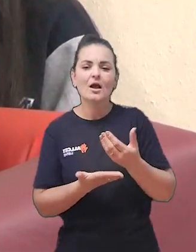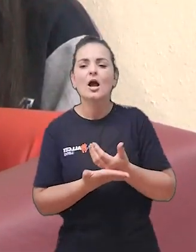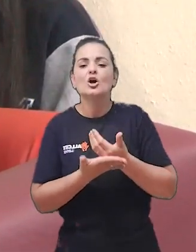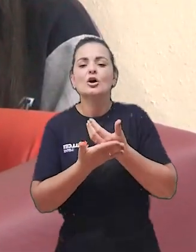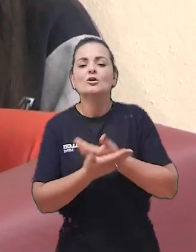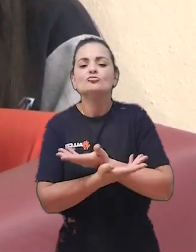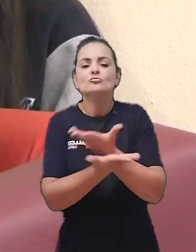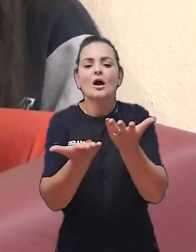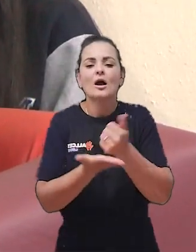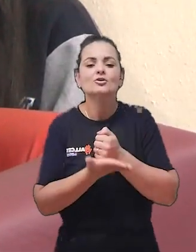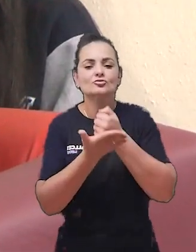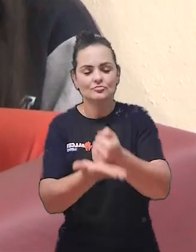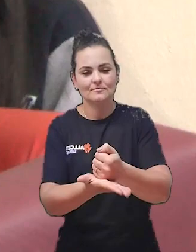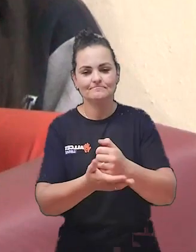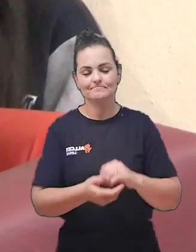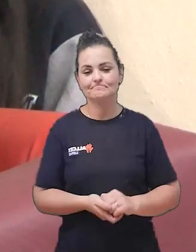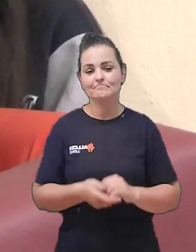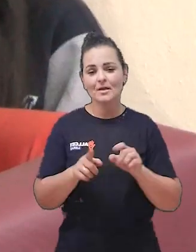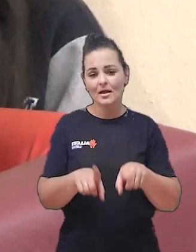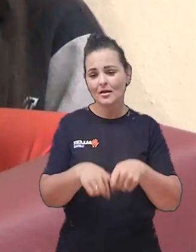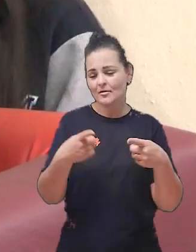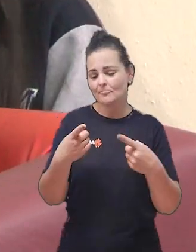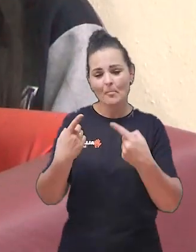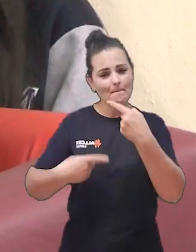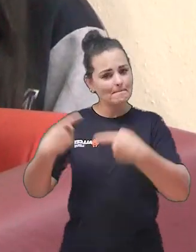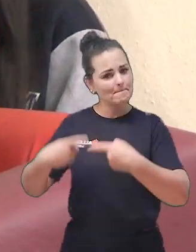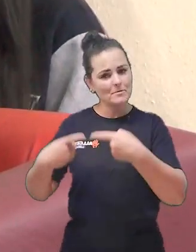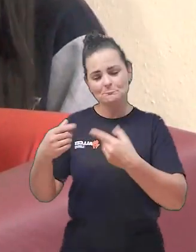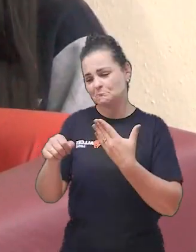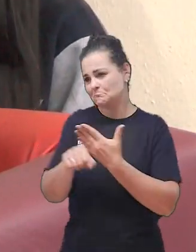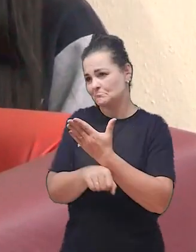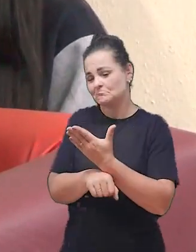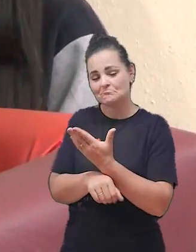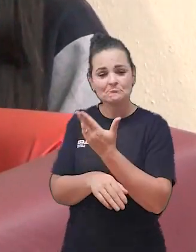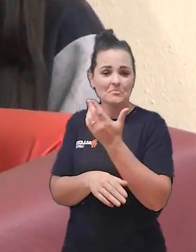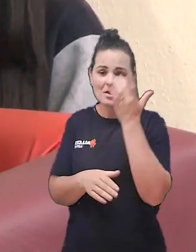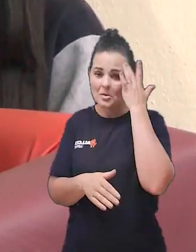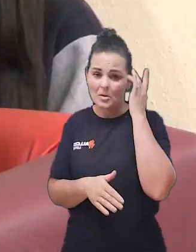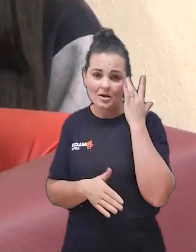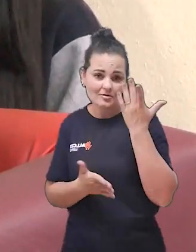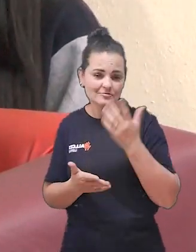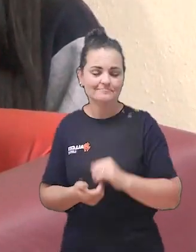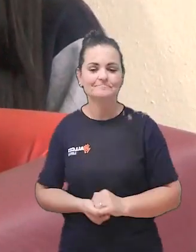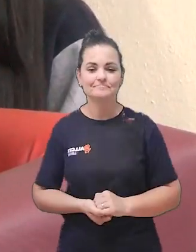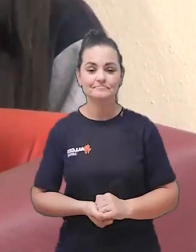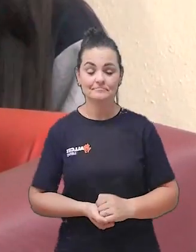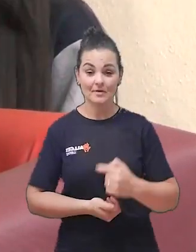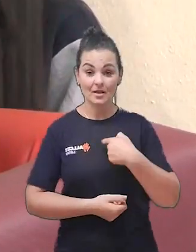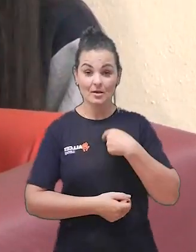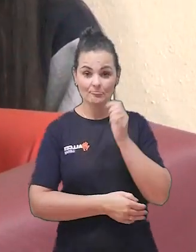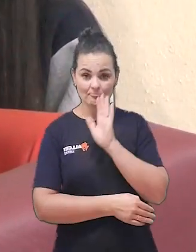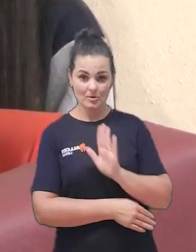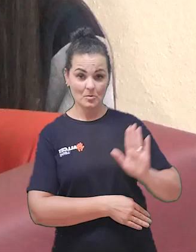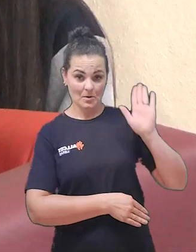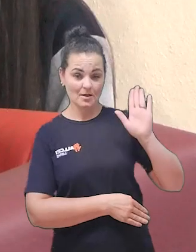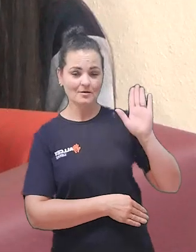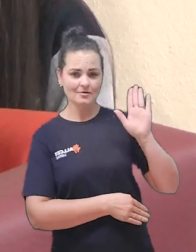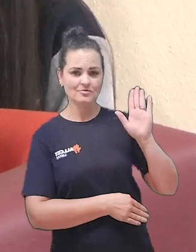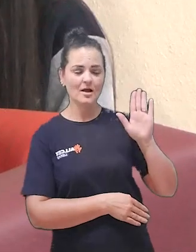acho, né? Eu lembro que eu não era candidato e o Jonathan